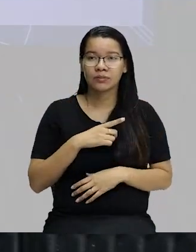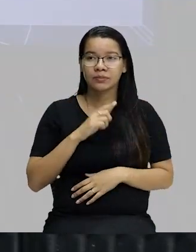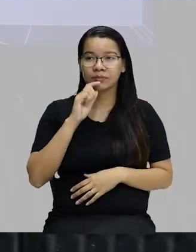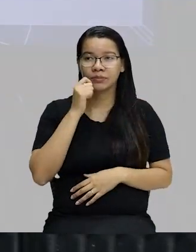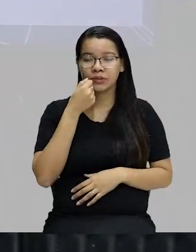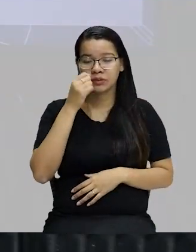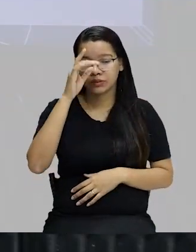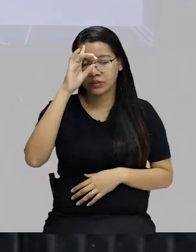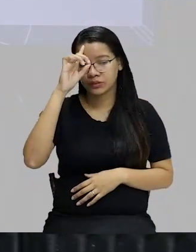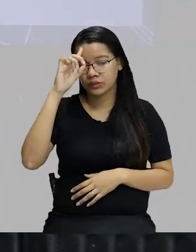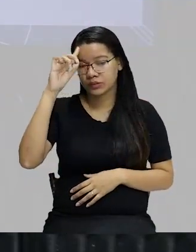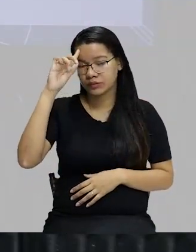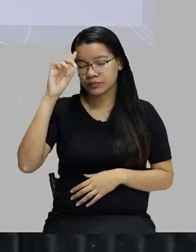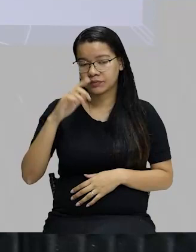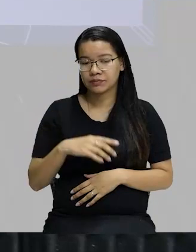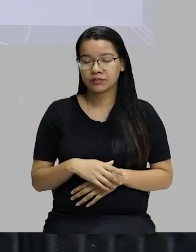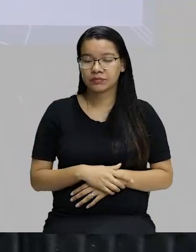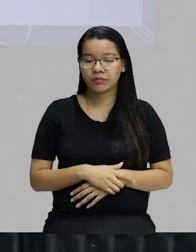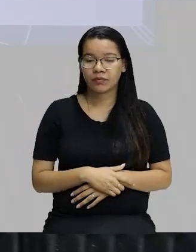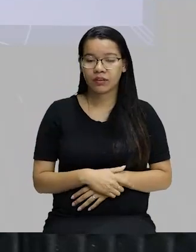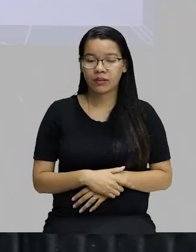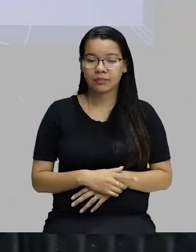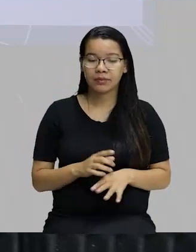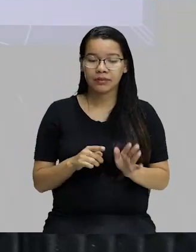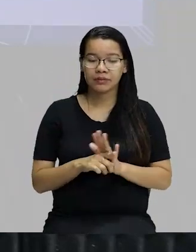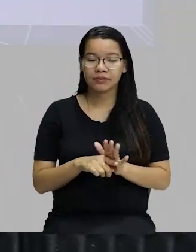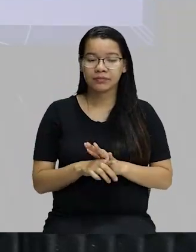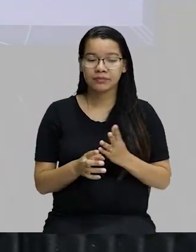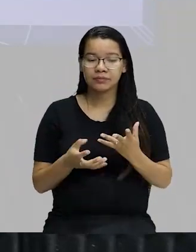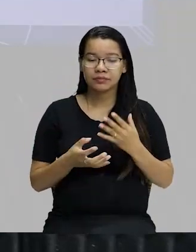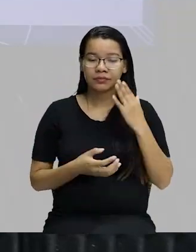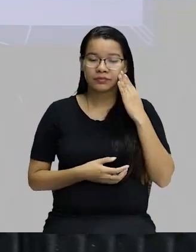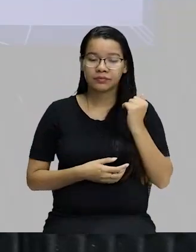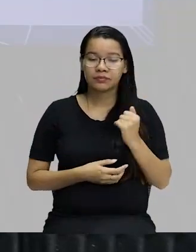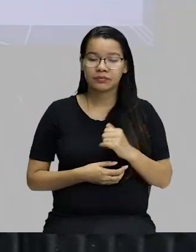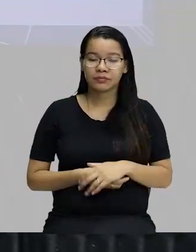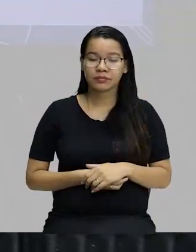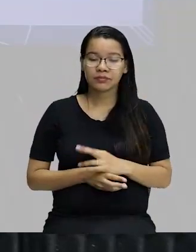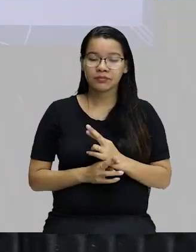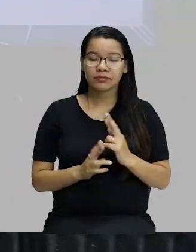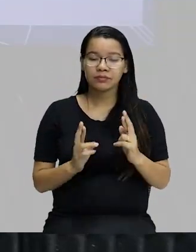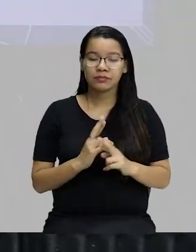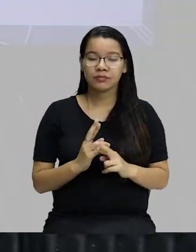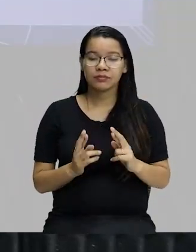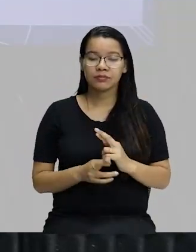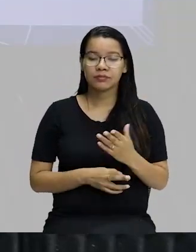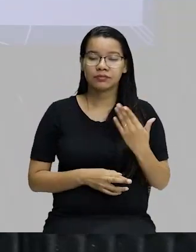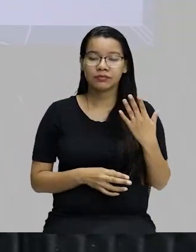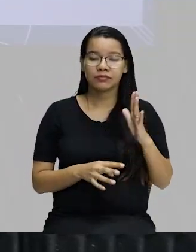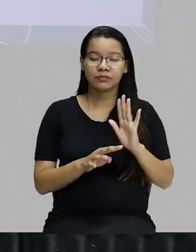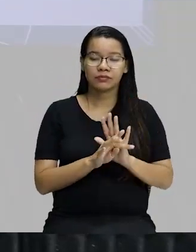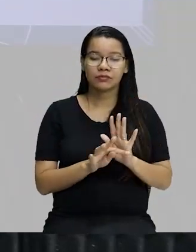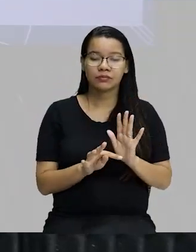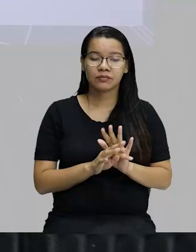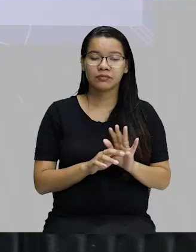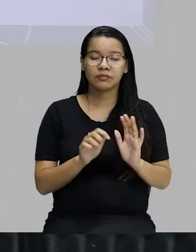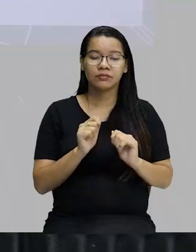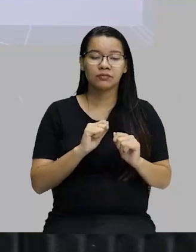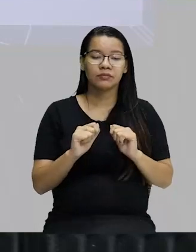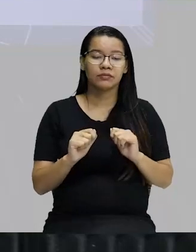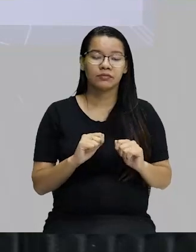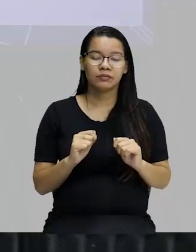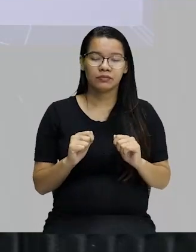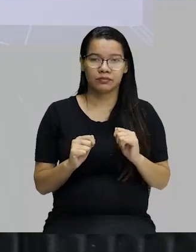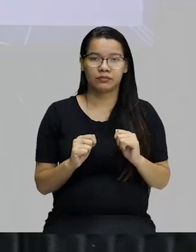nosso pão de cada dia. A pergunta quer saber sobre o pão em relação ao Velho Testamento e à tarefa feminina. Então, eu